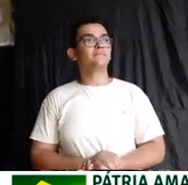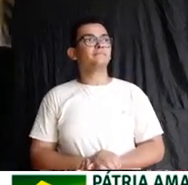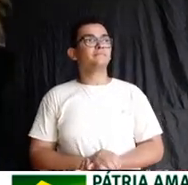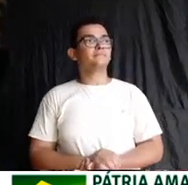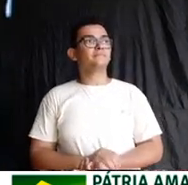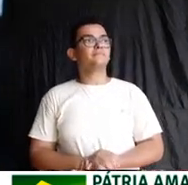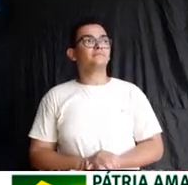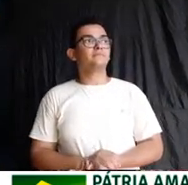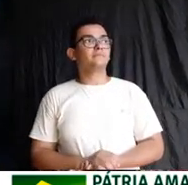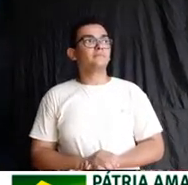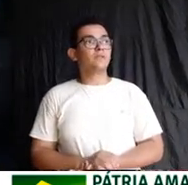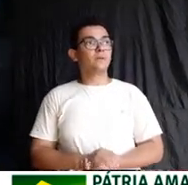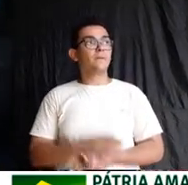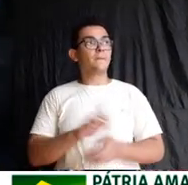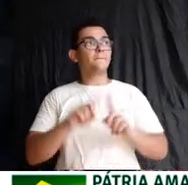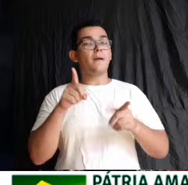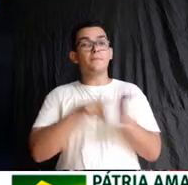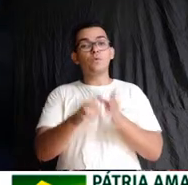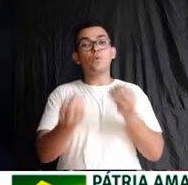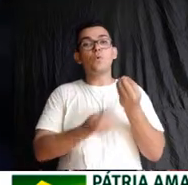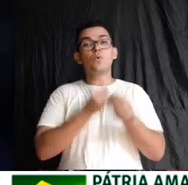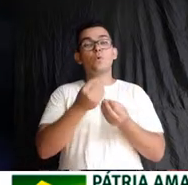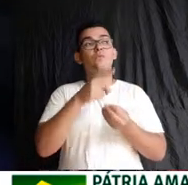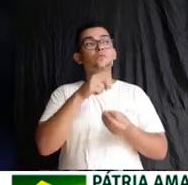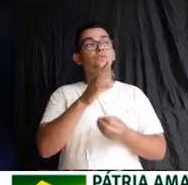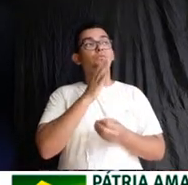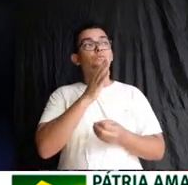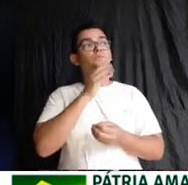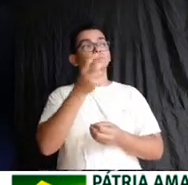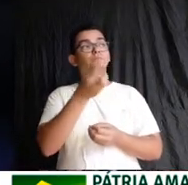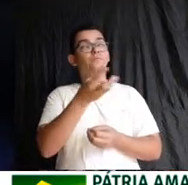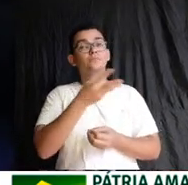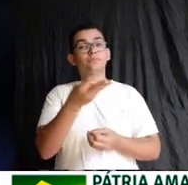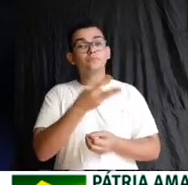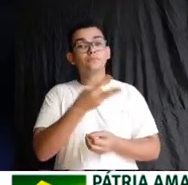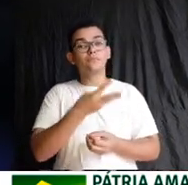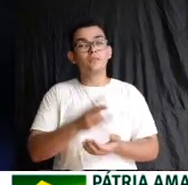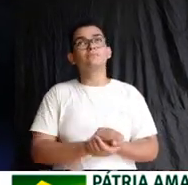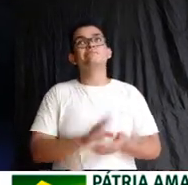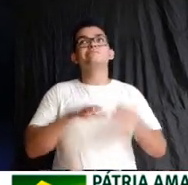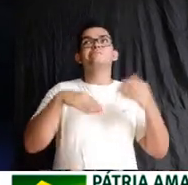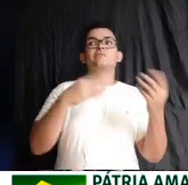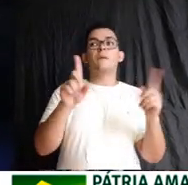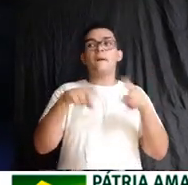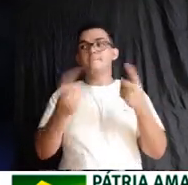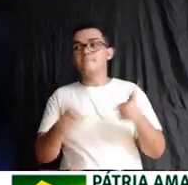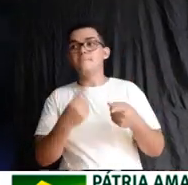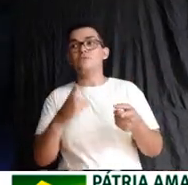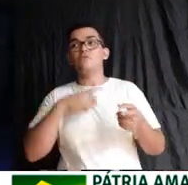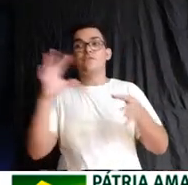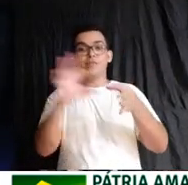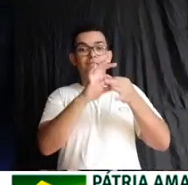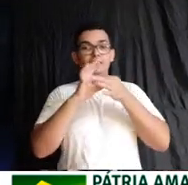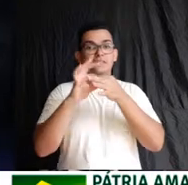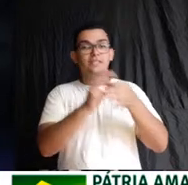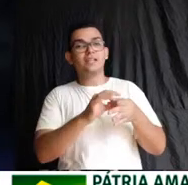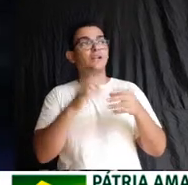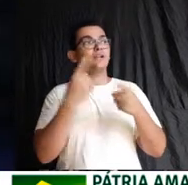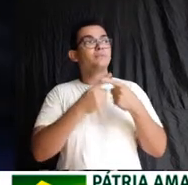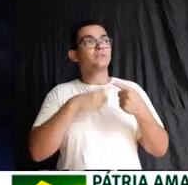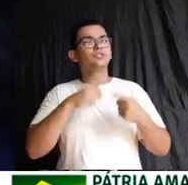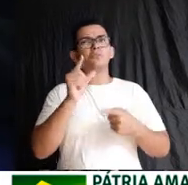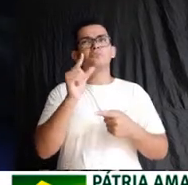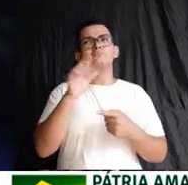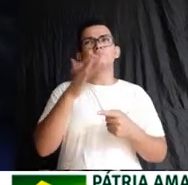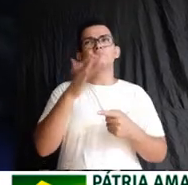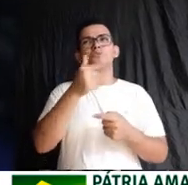essas figuras aqui de Rondônia e de Paraná? A música uniu todo mundo aqui. Esse aqui, pouco tempo que estava aqui,